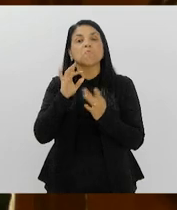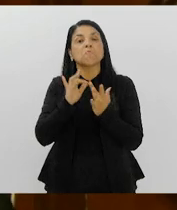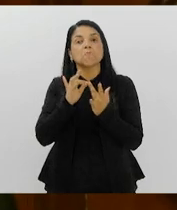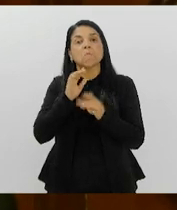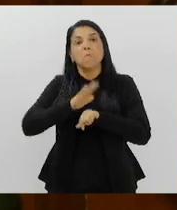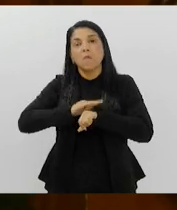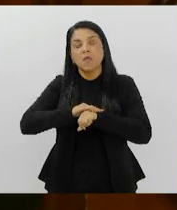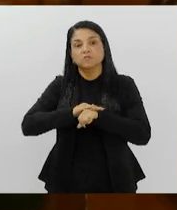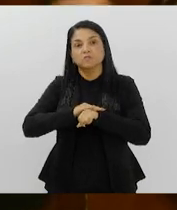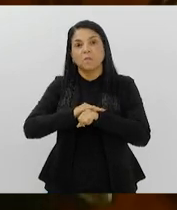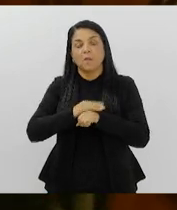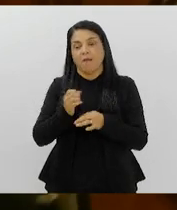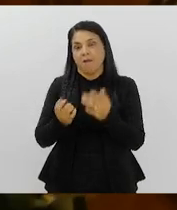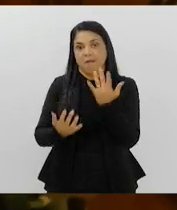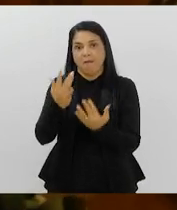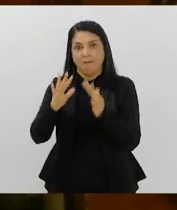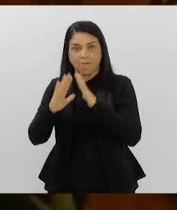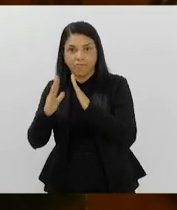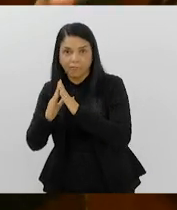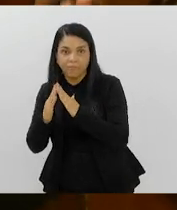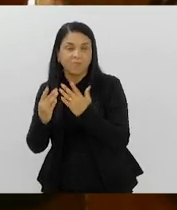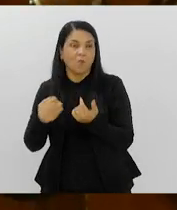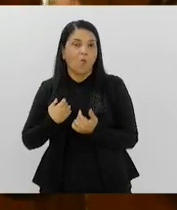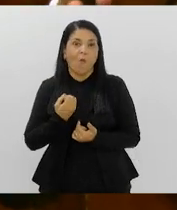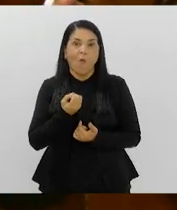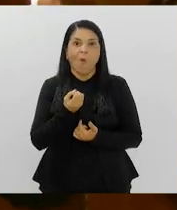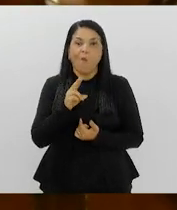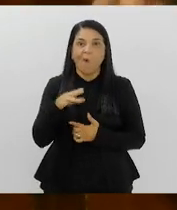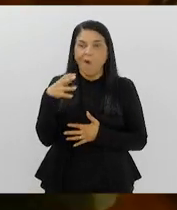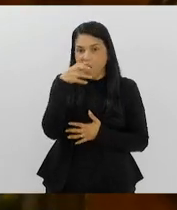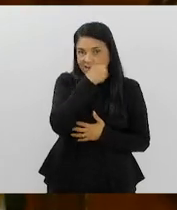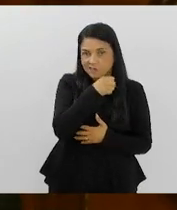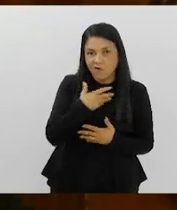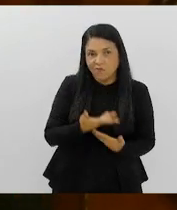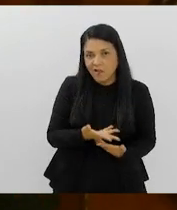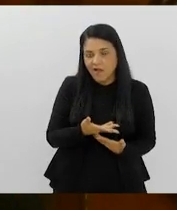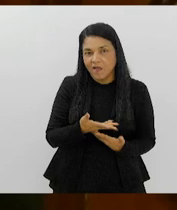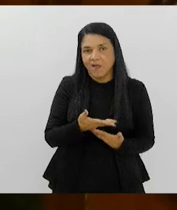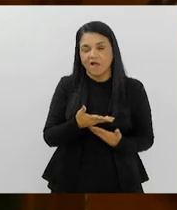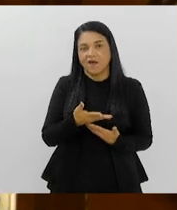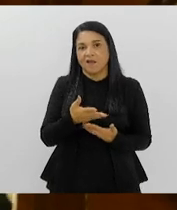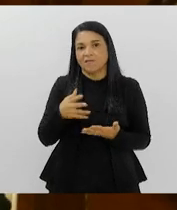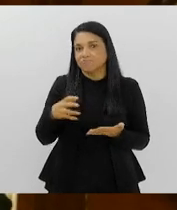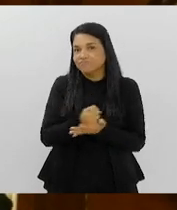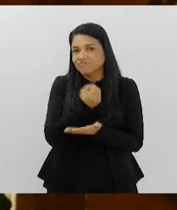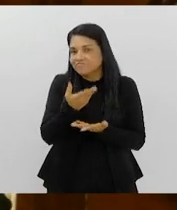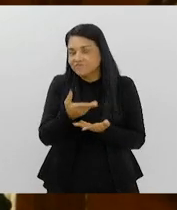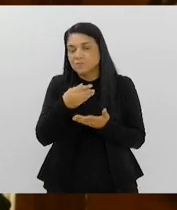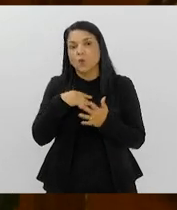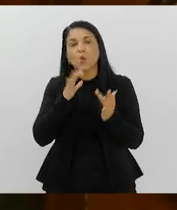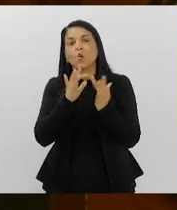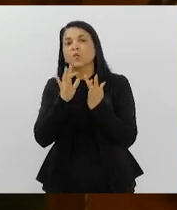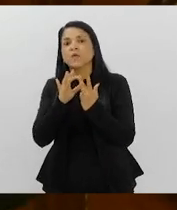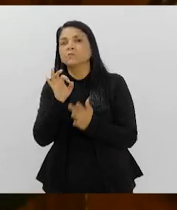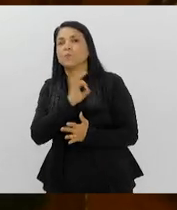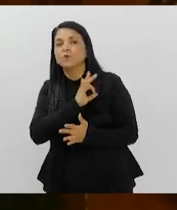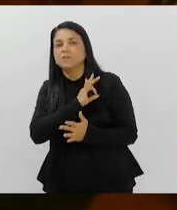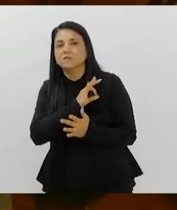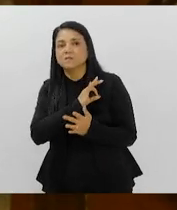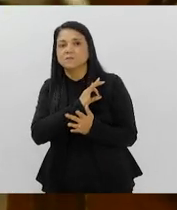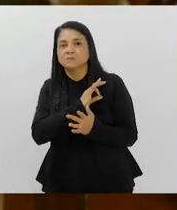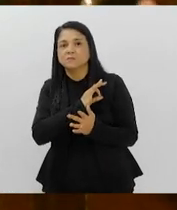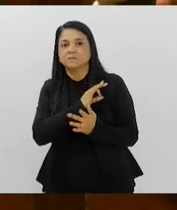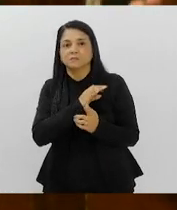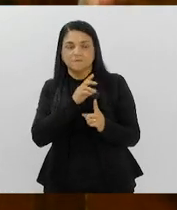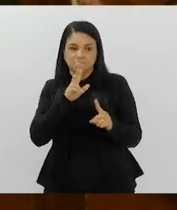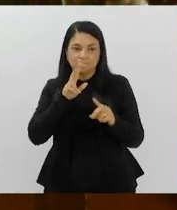casa pegando fogo, é precisando de um resgate, é numa situação de vulnerabilidade. Qual é o contato com a polícia militar? É numa situação de repressão,